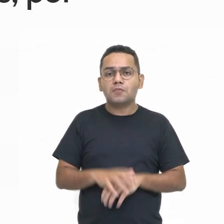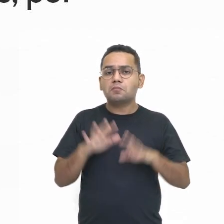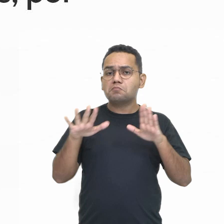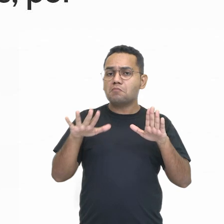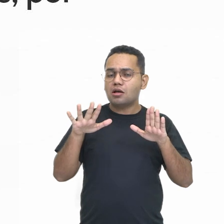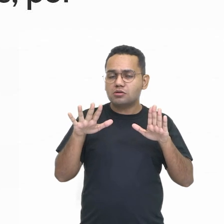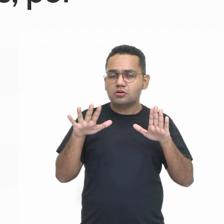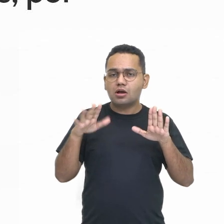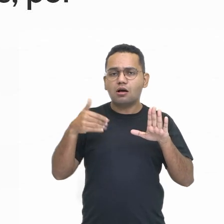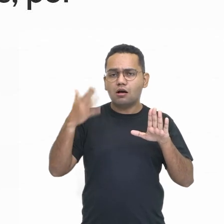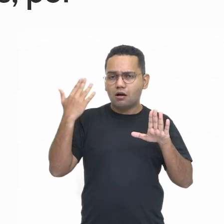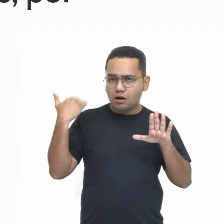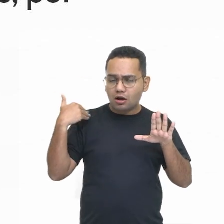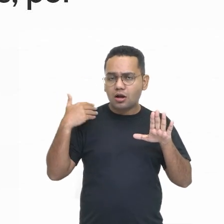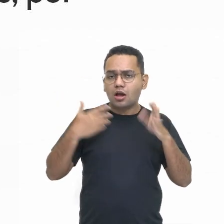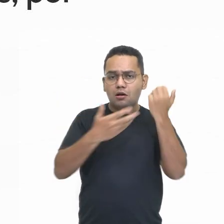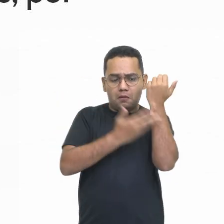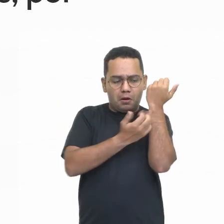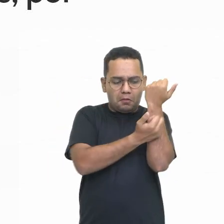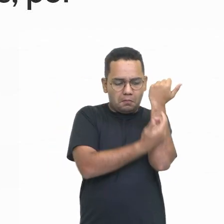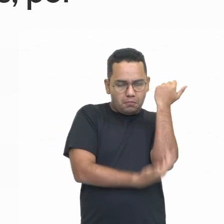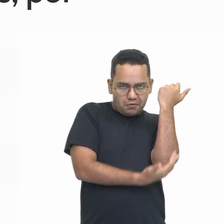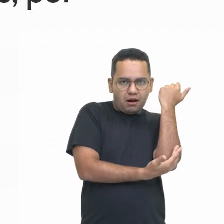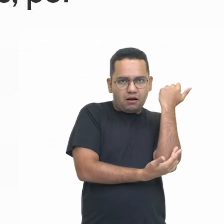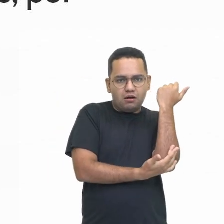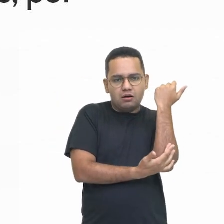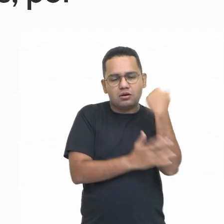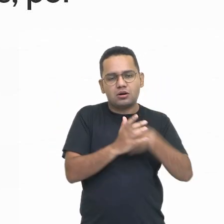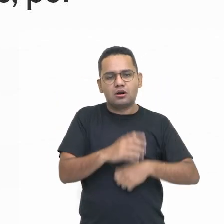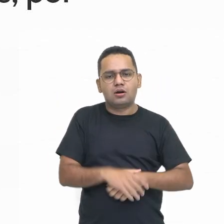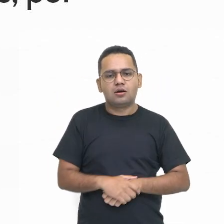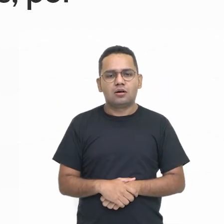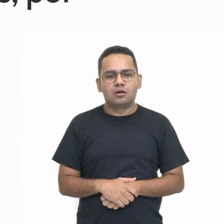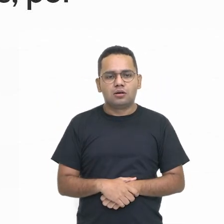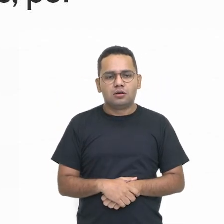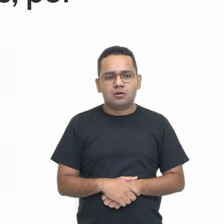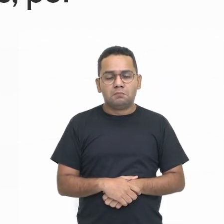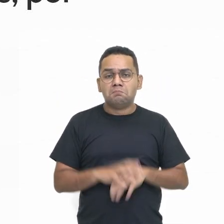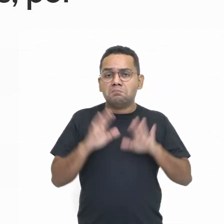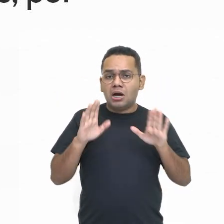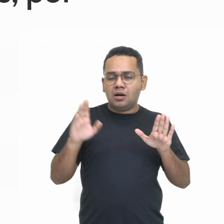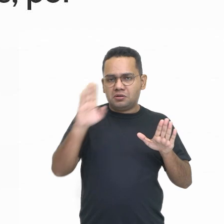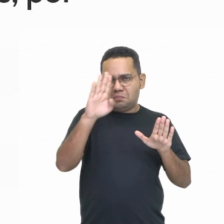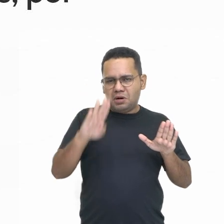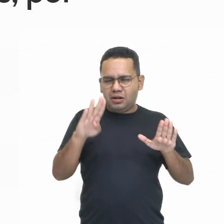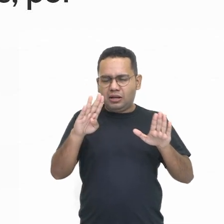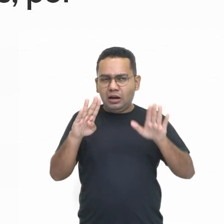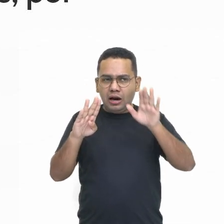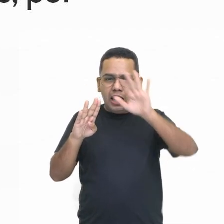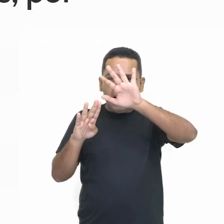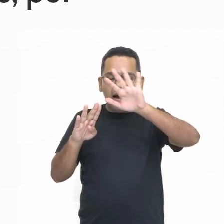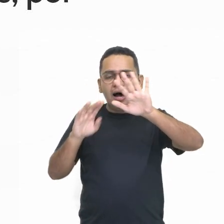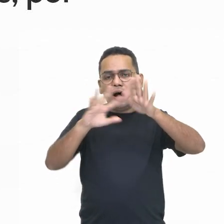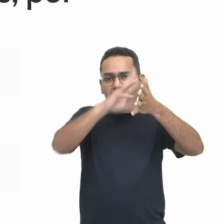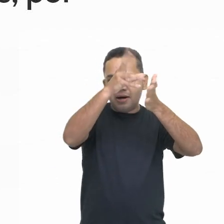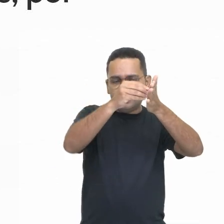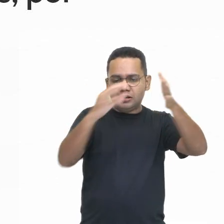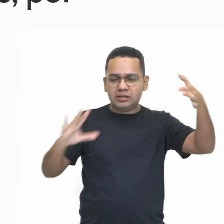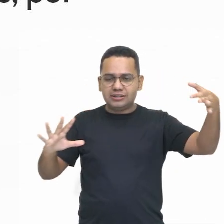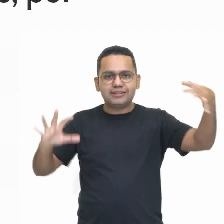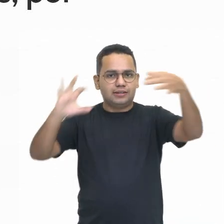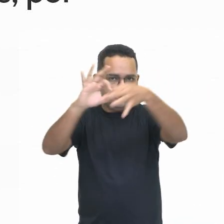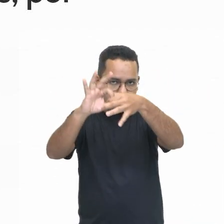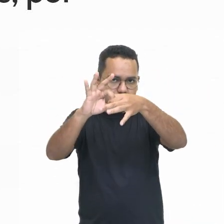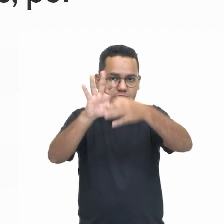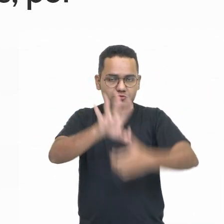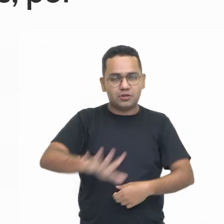e depois, né, passando por esse processo de integração à economia nacional, já